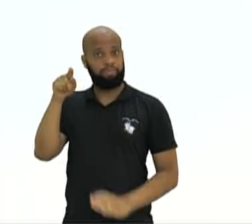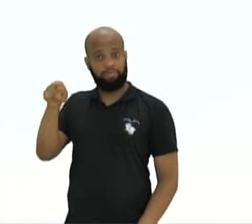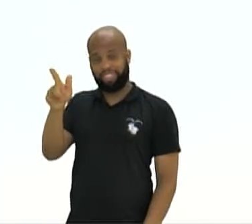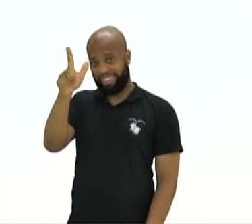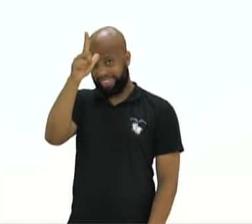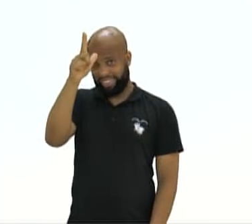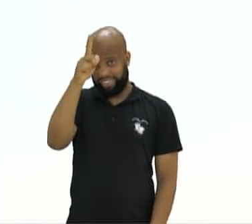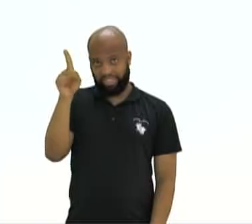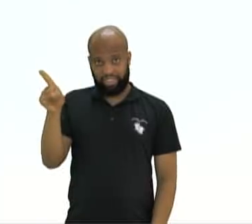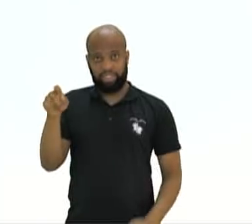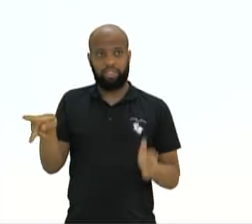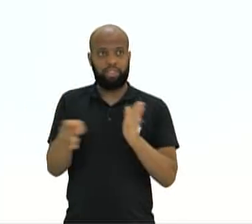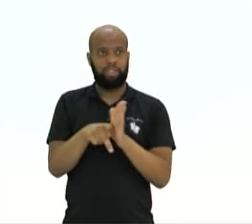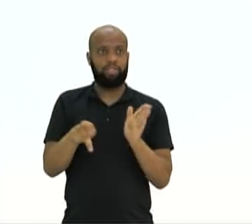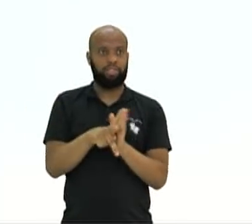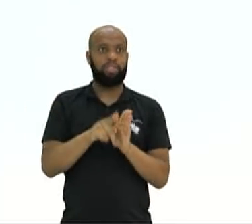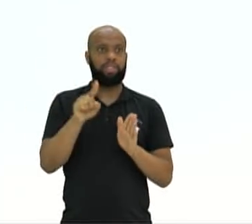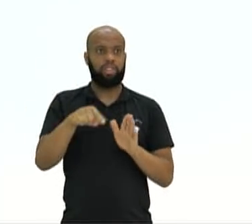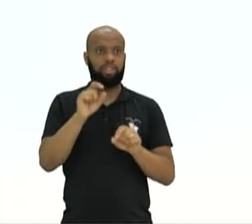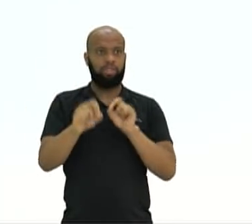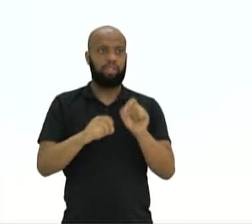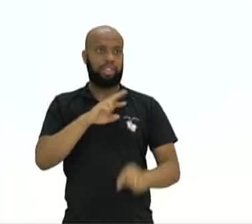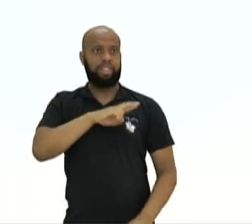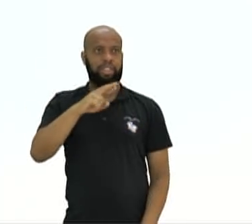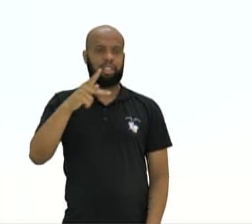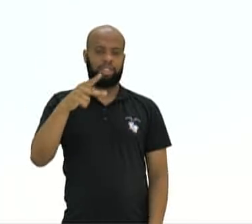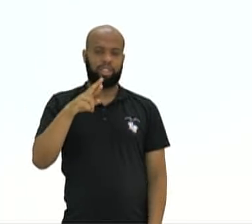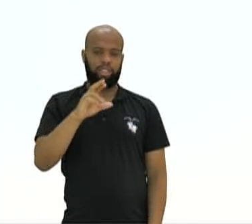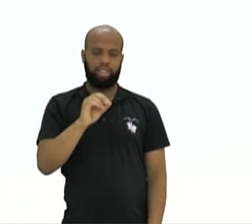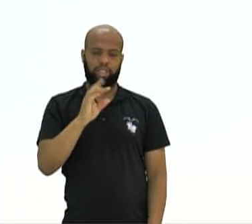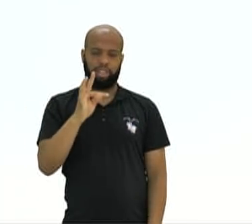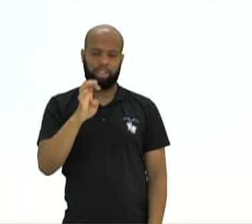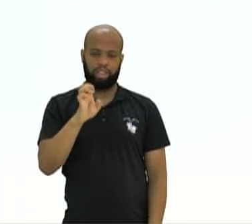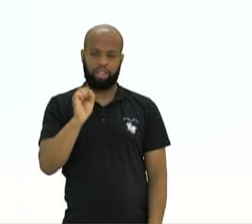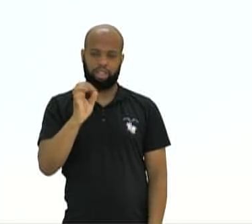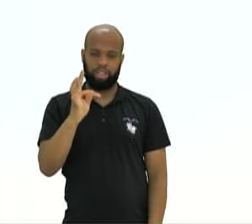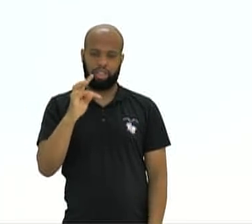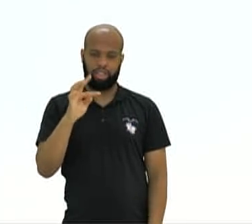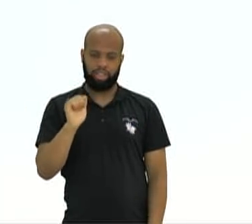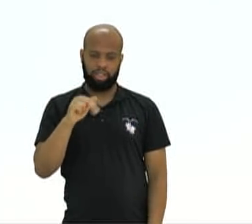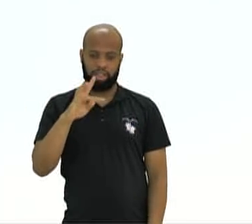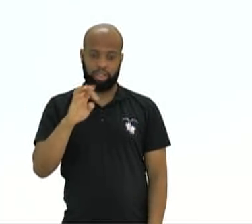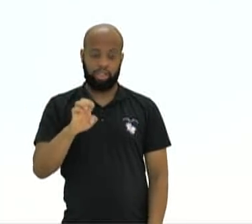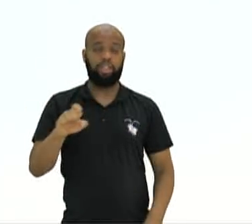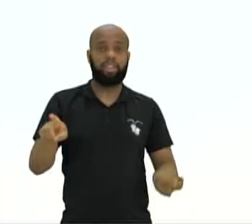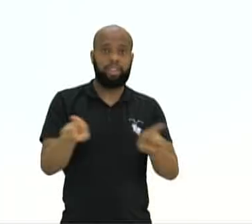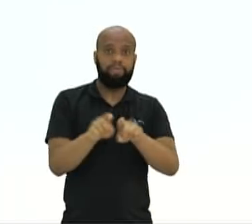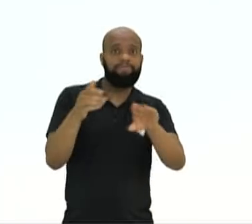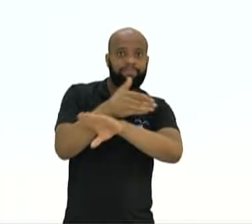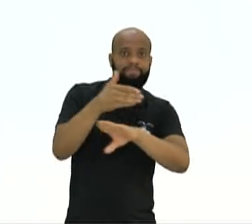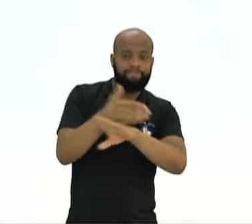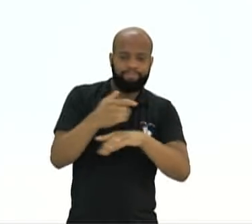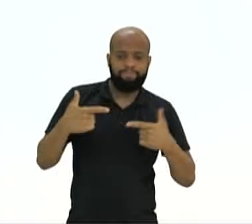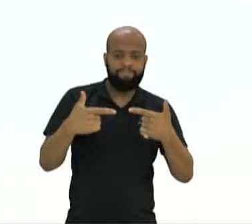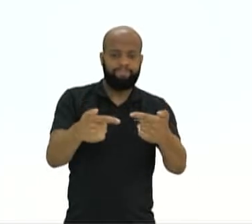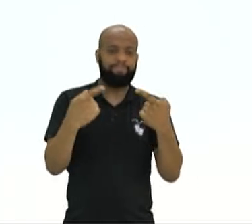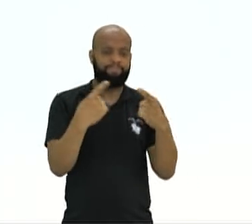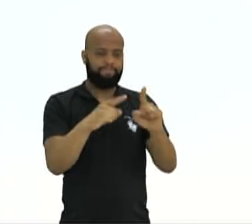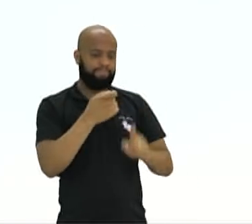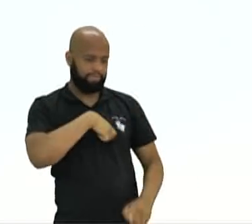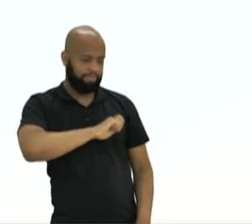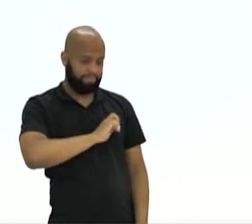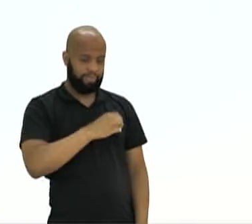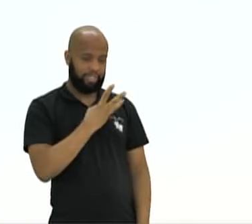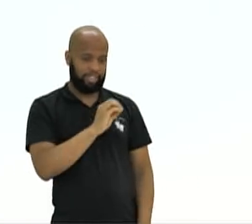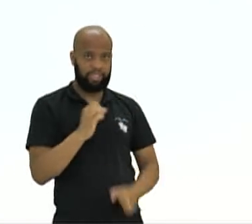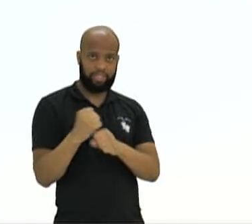é de uma formação protestante, e ele participa, sim, da Guerra dos 30 anos contra a Espanha, que vai terminar, inclusive, com uma da independência da